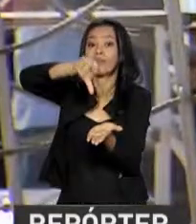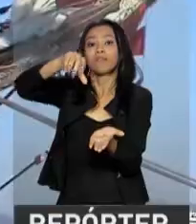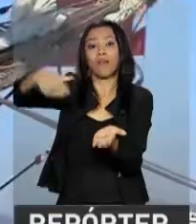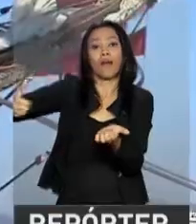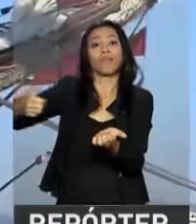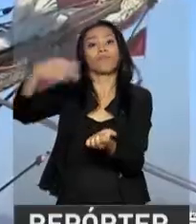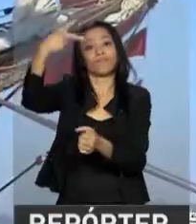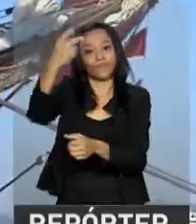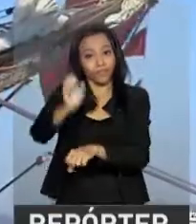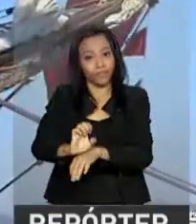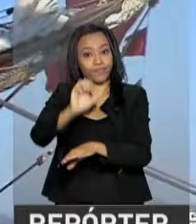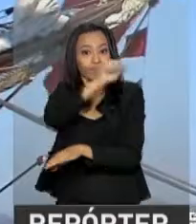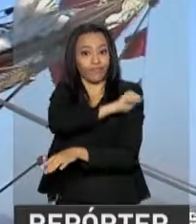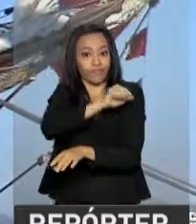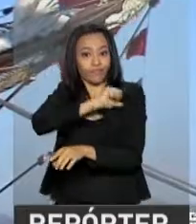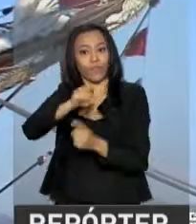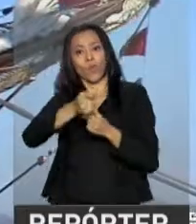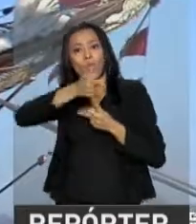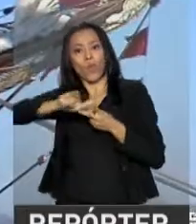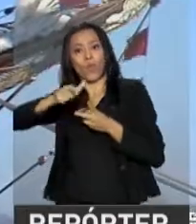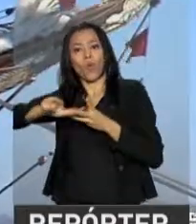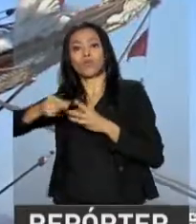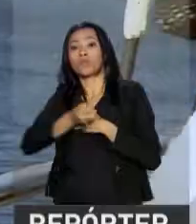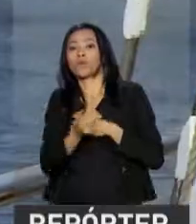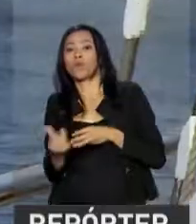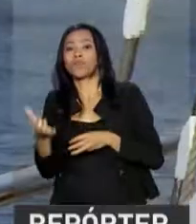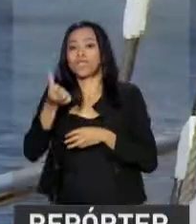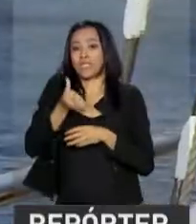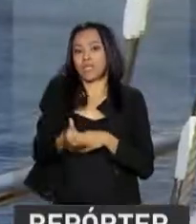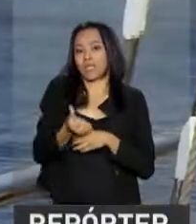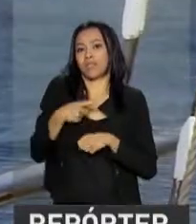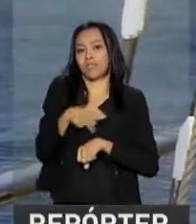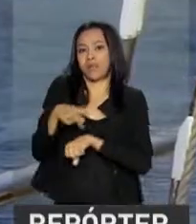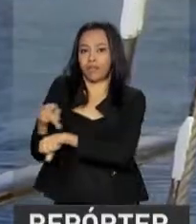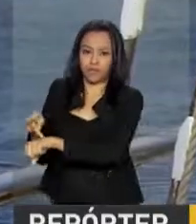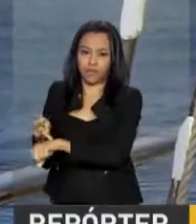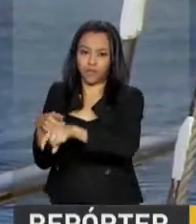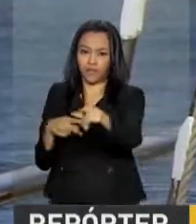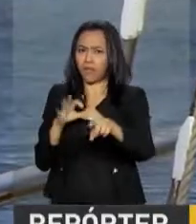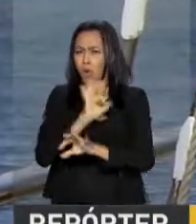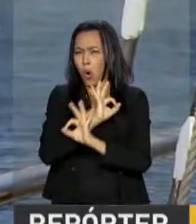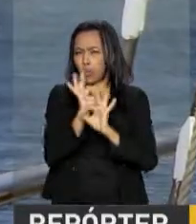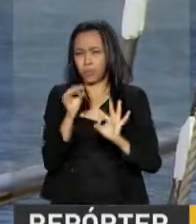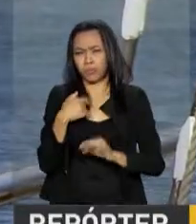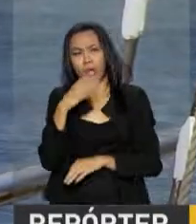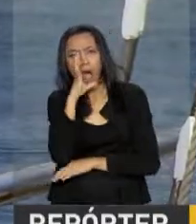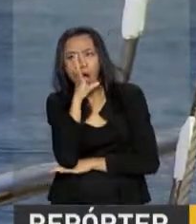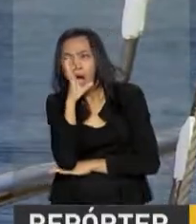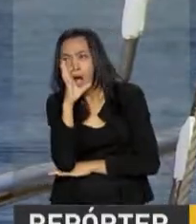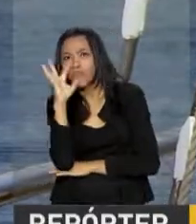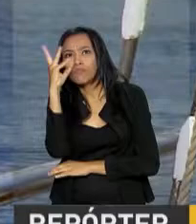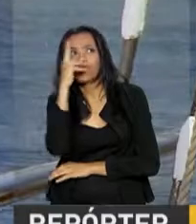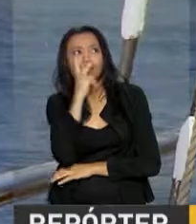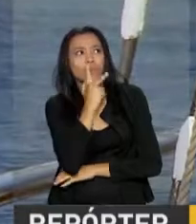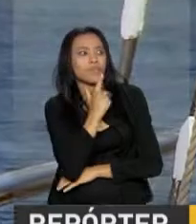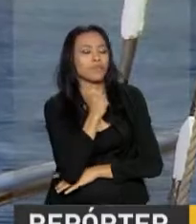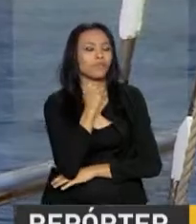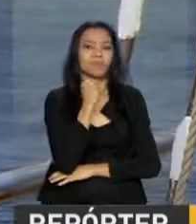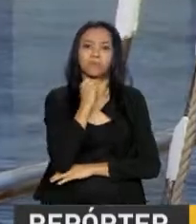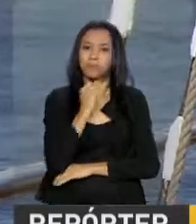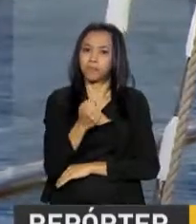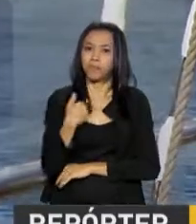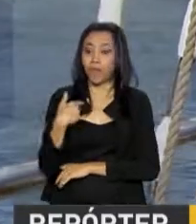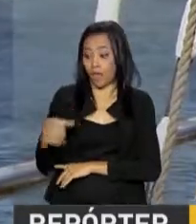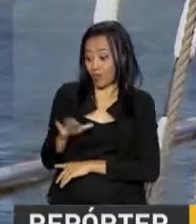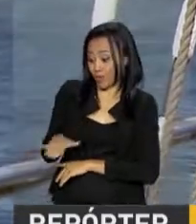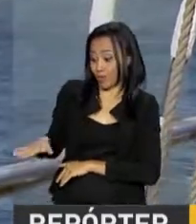cidade, junto com veleiros de outros 6 países. Eu estou achando ótimo, muito bonita, e eu acho que é um incentivo para a